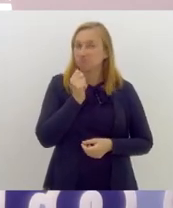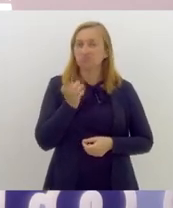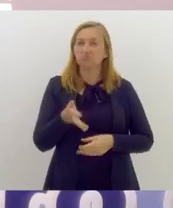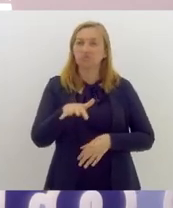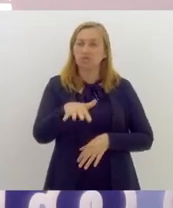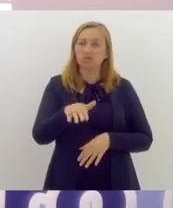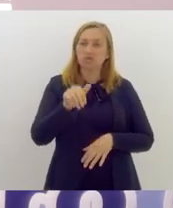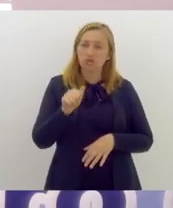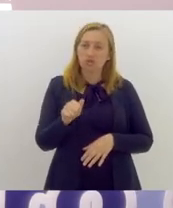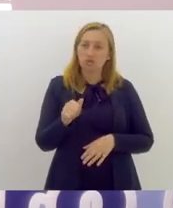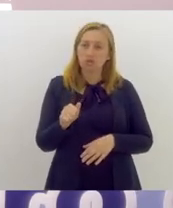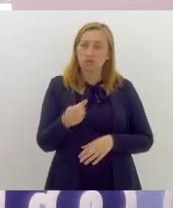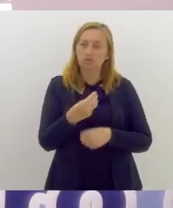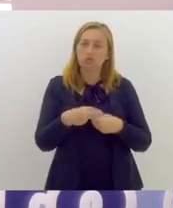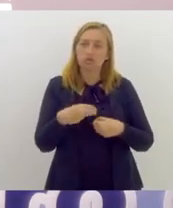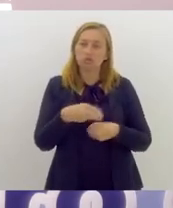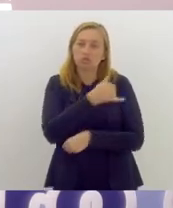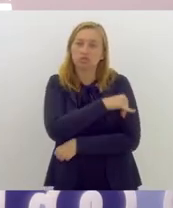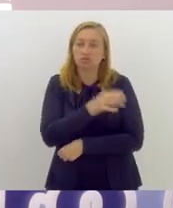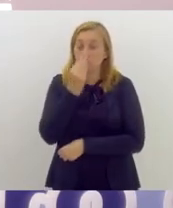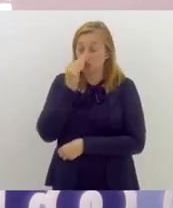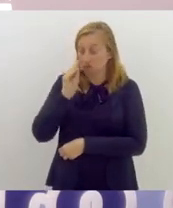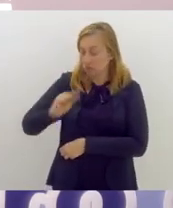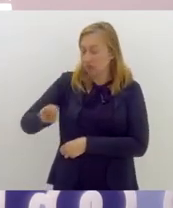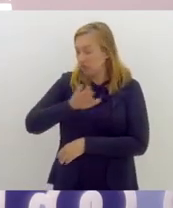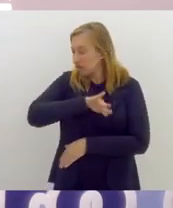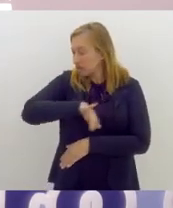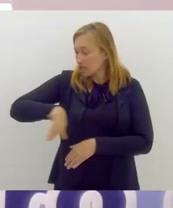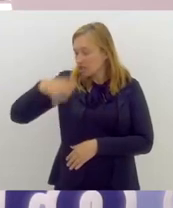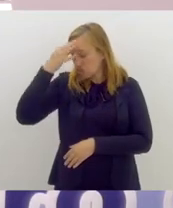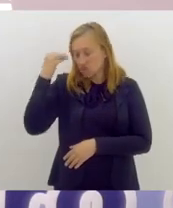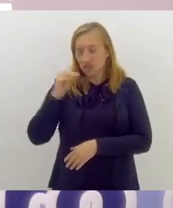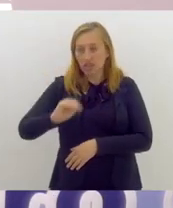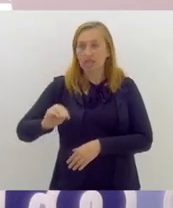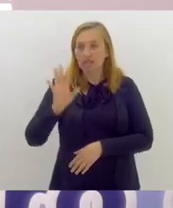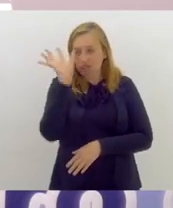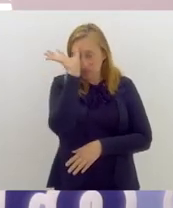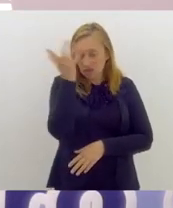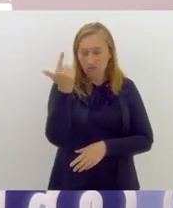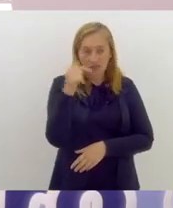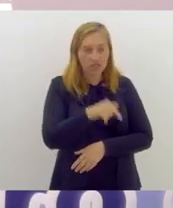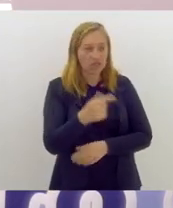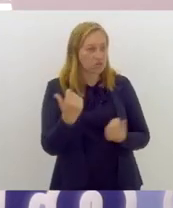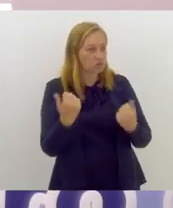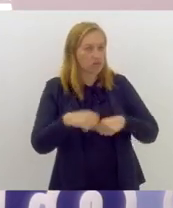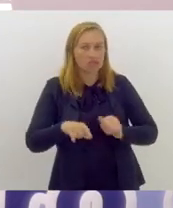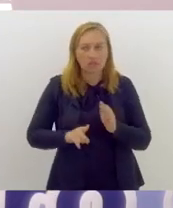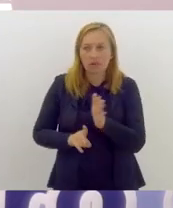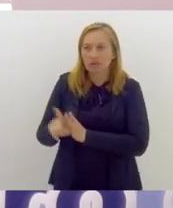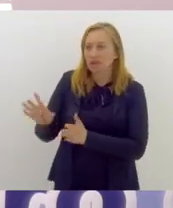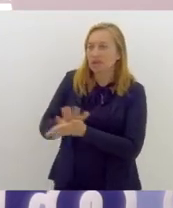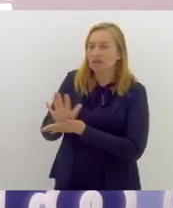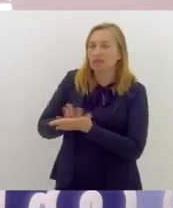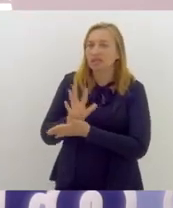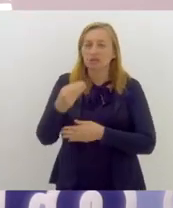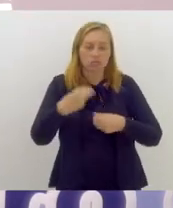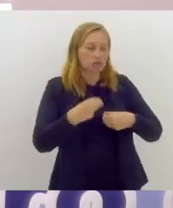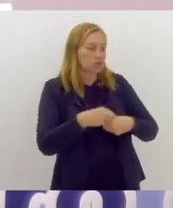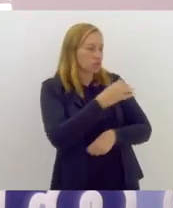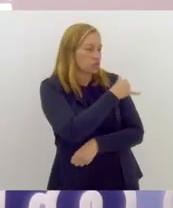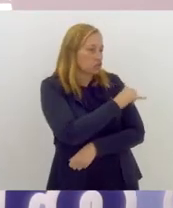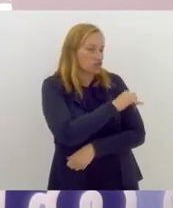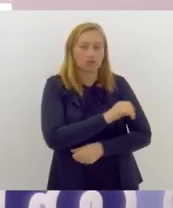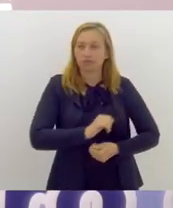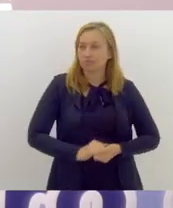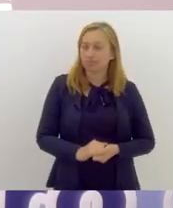foi consultado foi pelo menos ignorado Não esquece a gente resolve aqui não precisa consultar o município de Janeiro da cidade de Janeiro